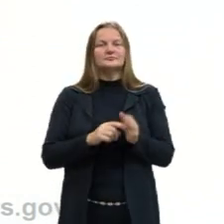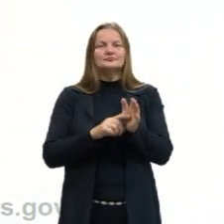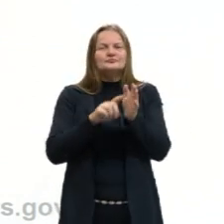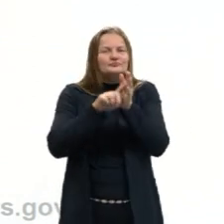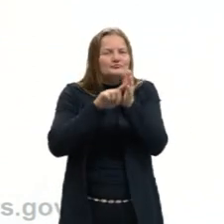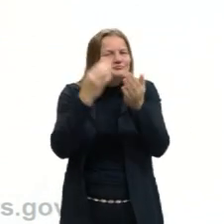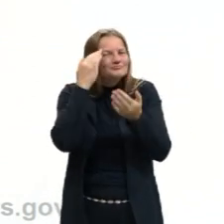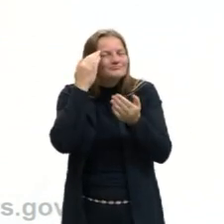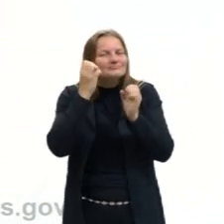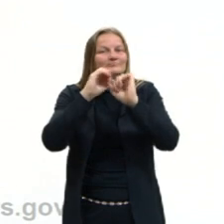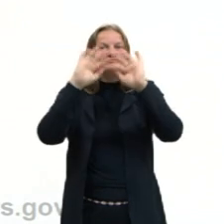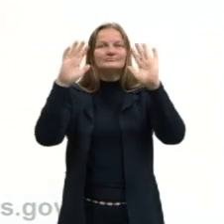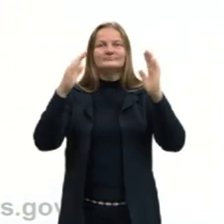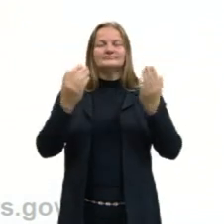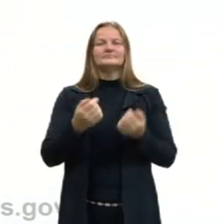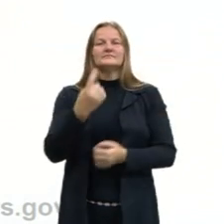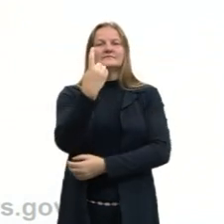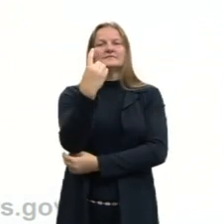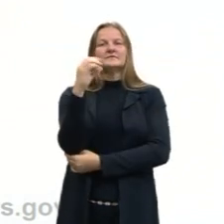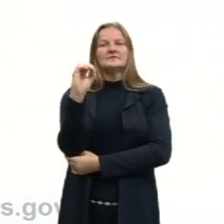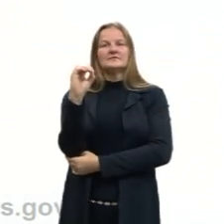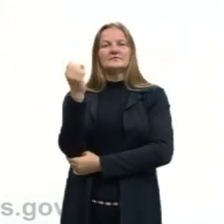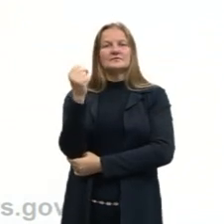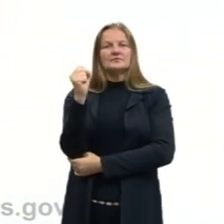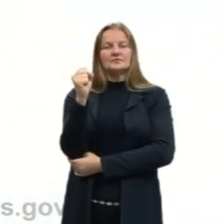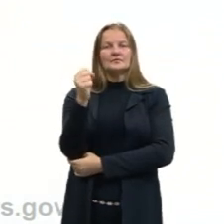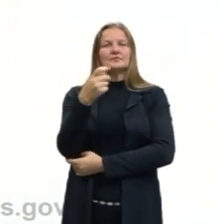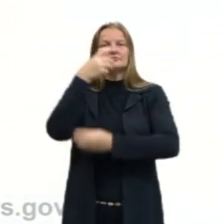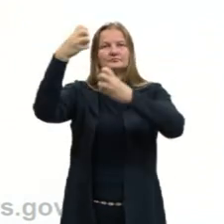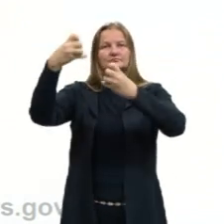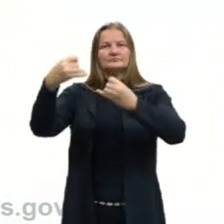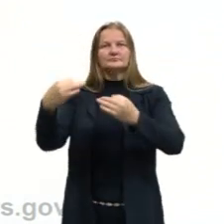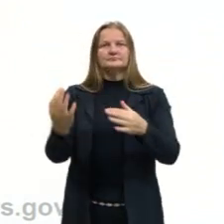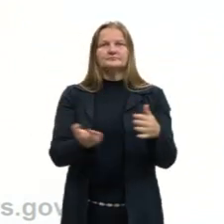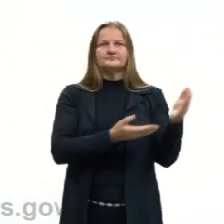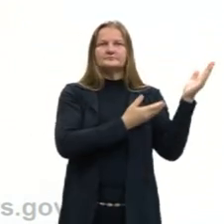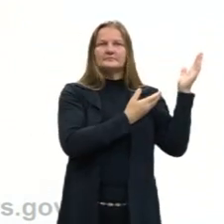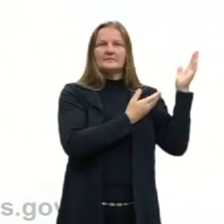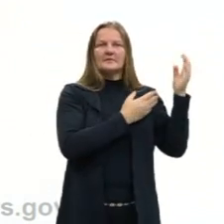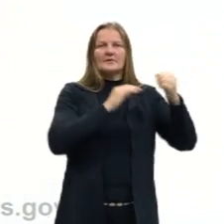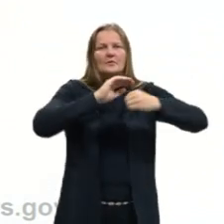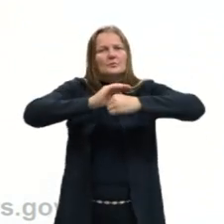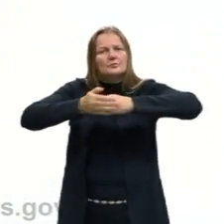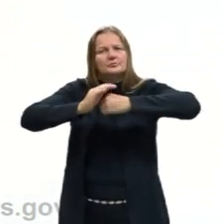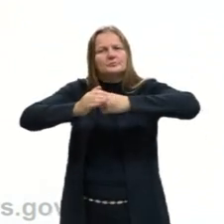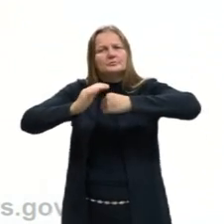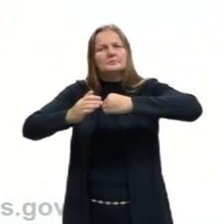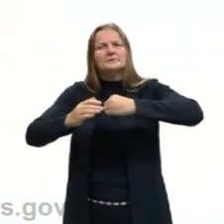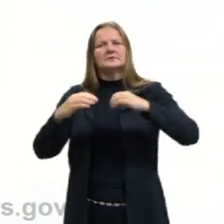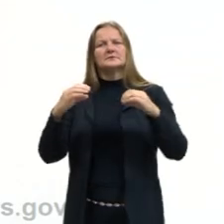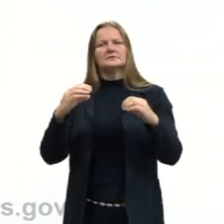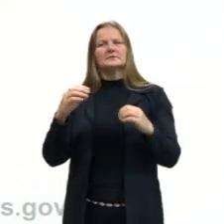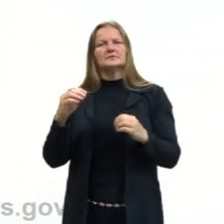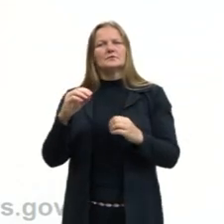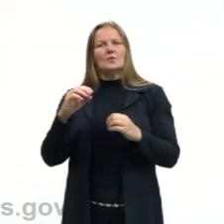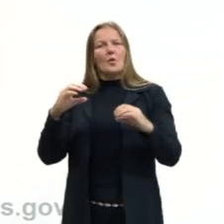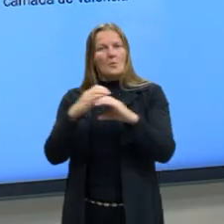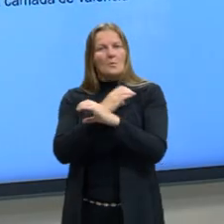compartilhamento a questão 108 diz o seguinte curto em camadas de Valencia completa